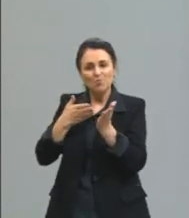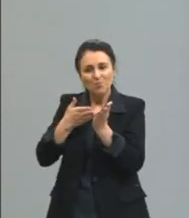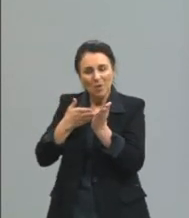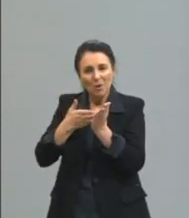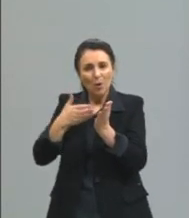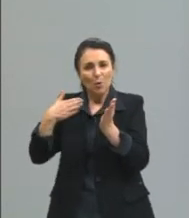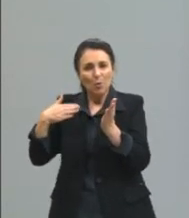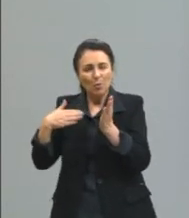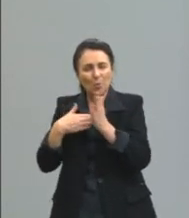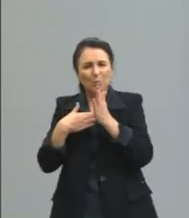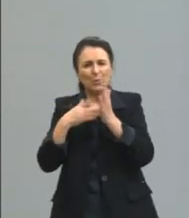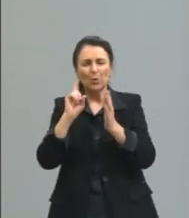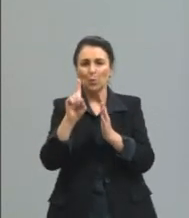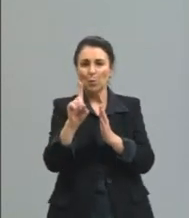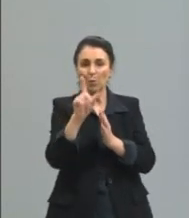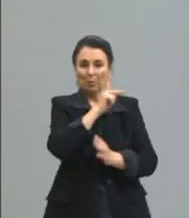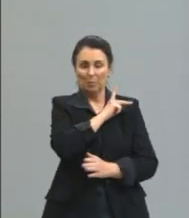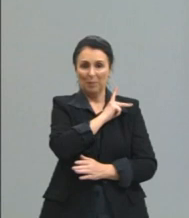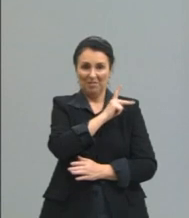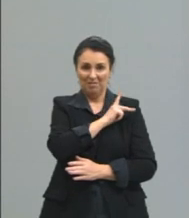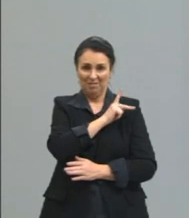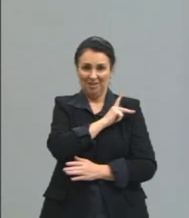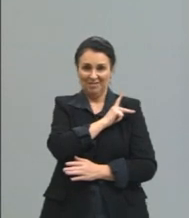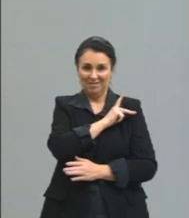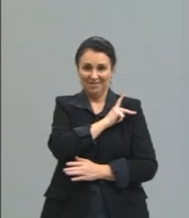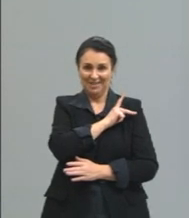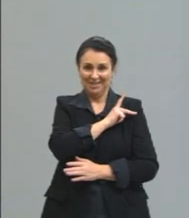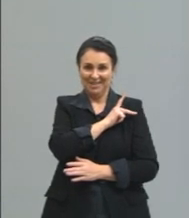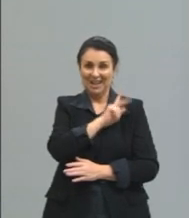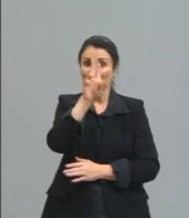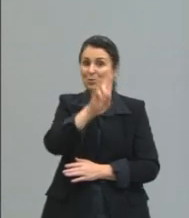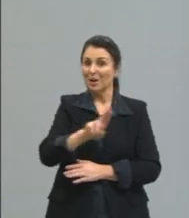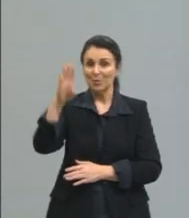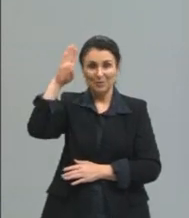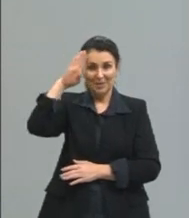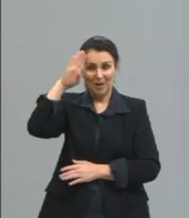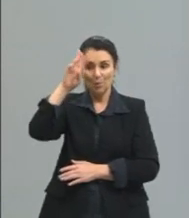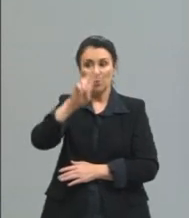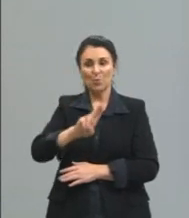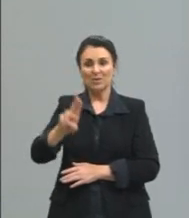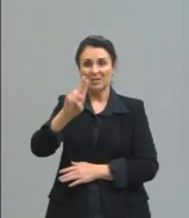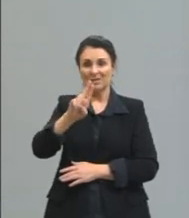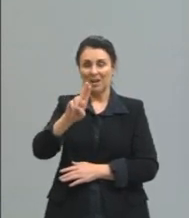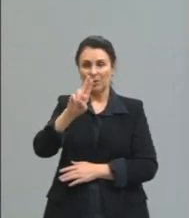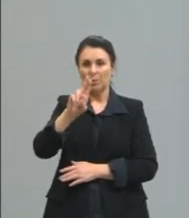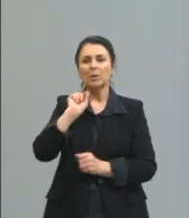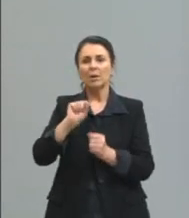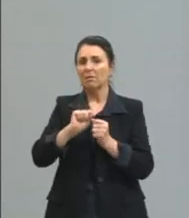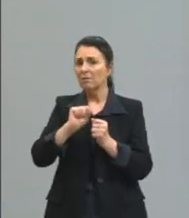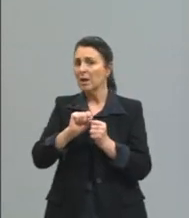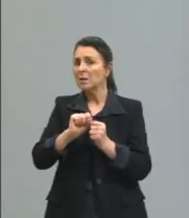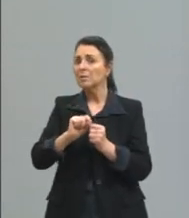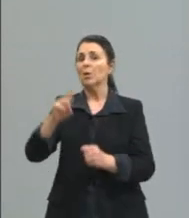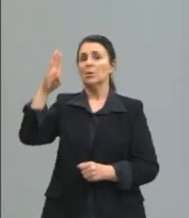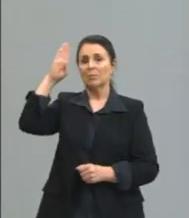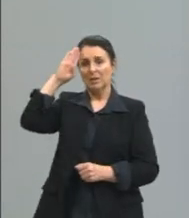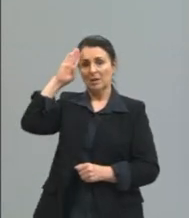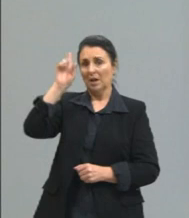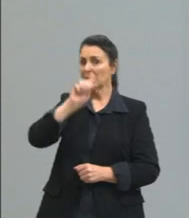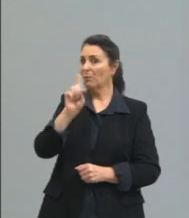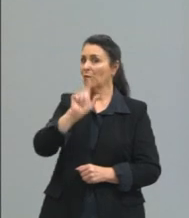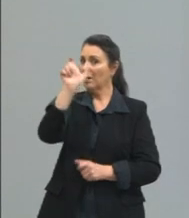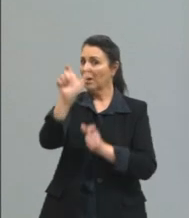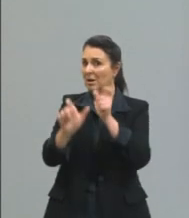o presidente Rodrigues Alves, mas quem elaborou isso não foram os operários, foram os militares. Então, a C